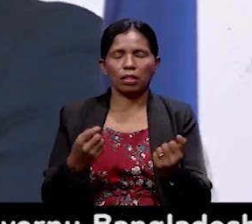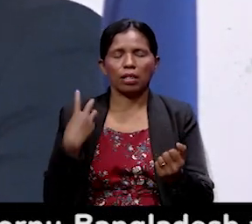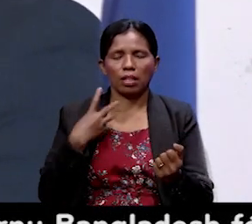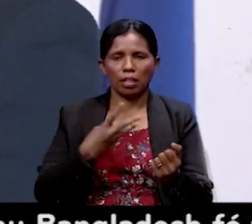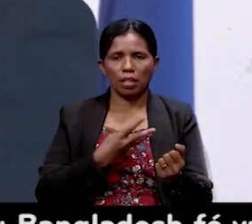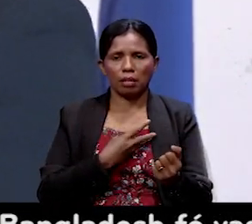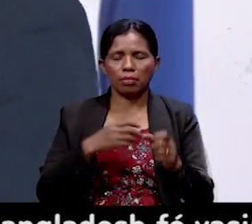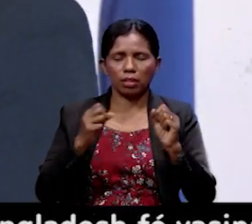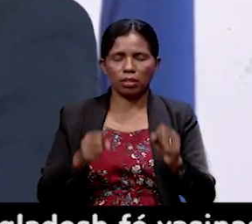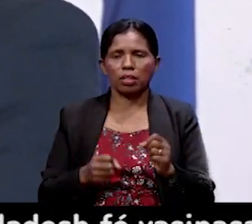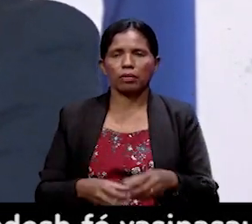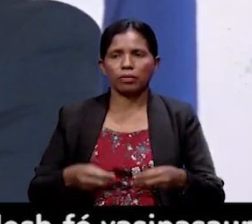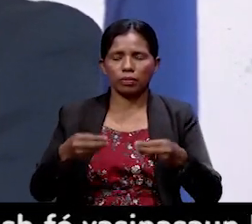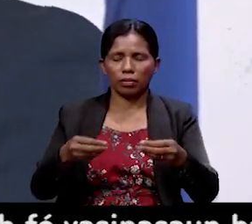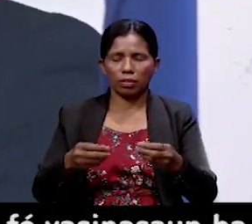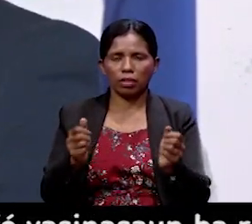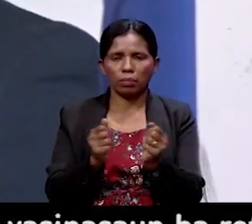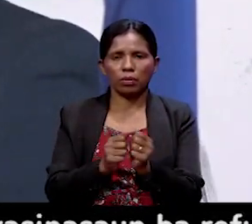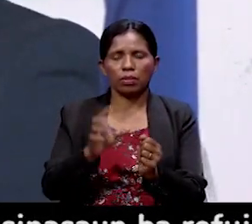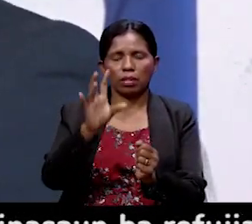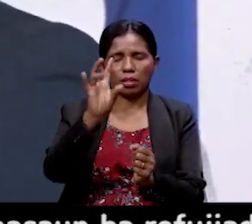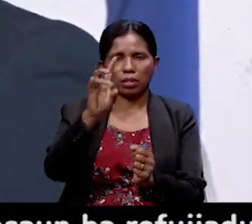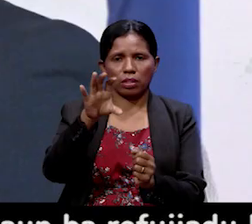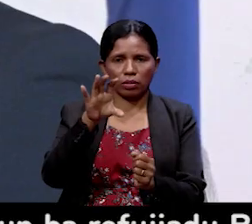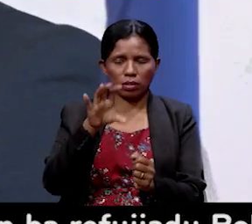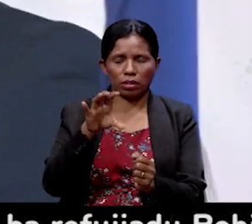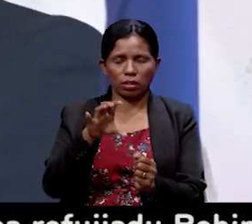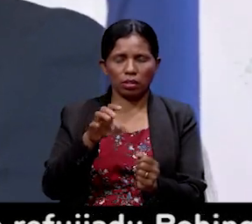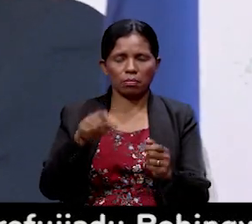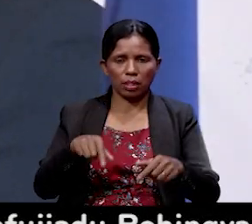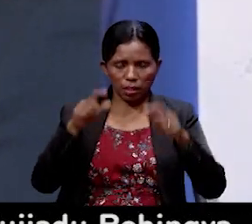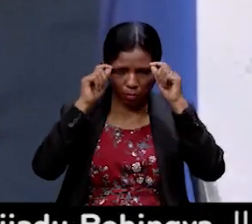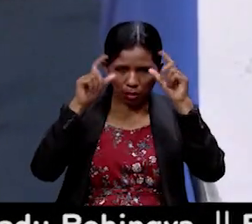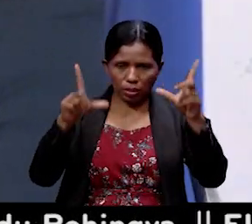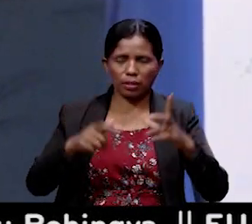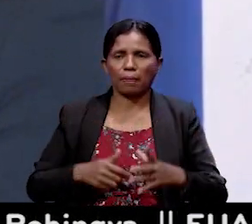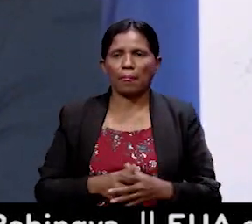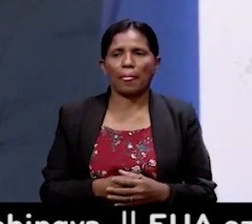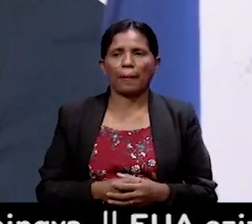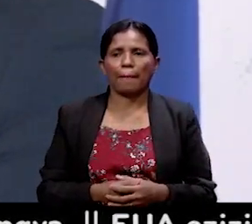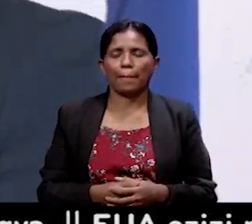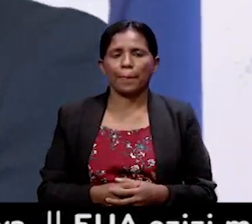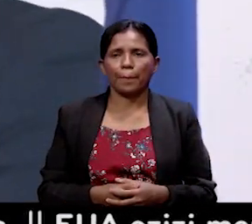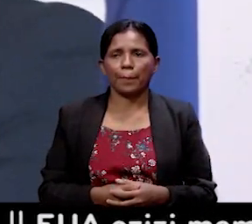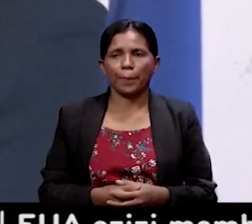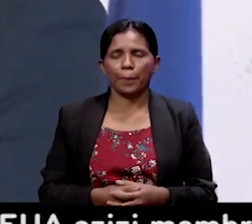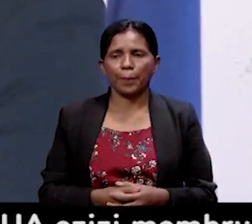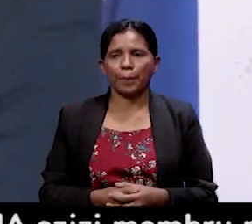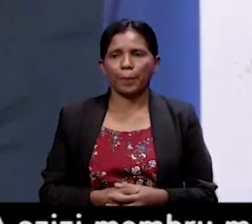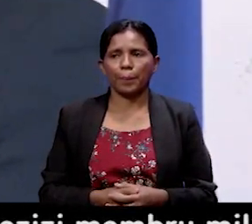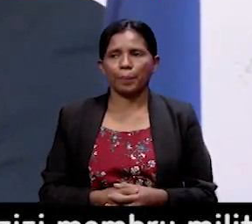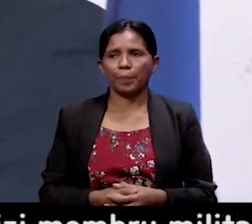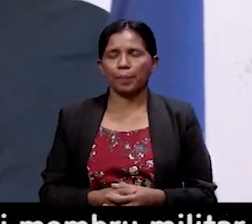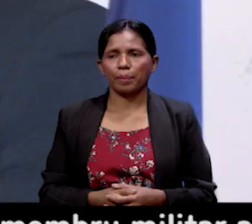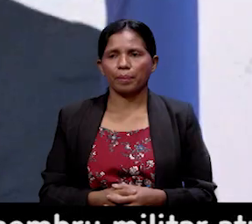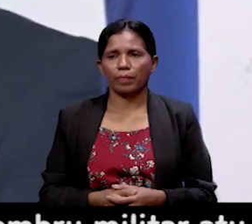mais ou menos de 100 euros e de 100 euros mais de moleste. A cena é uma cura bala